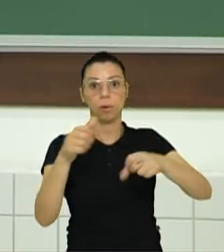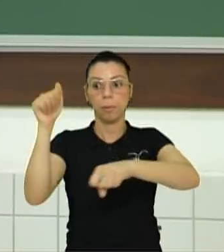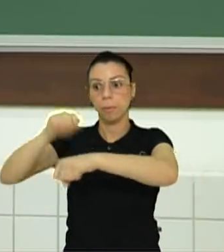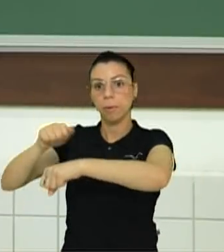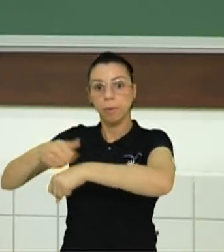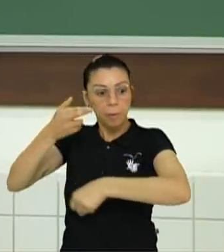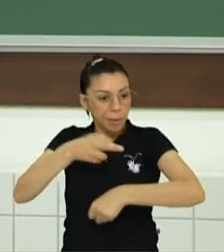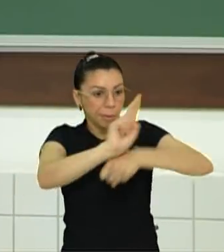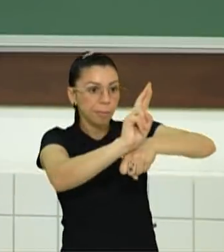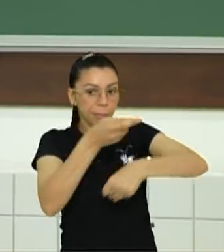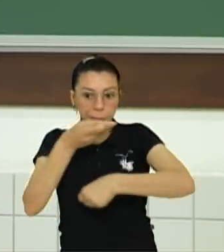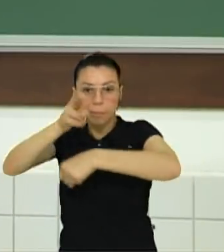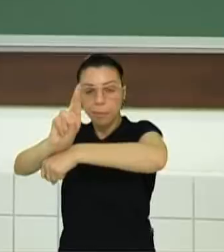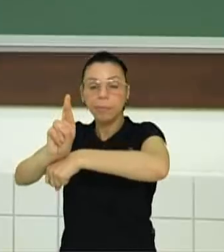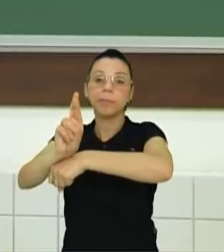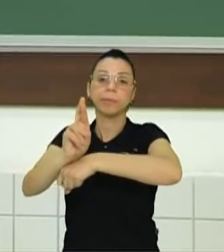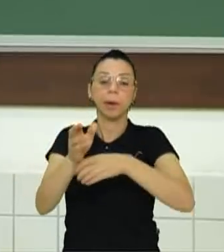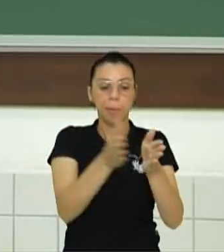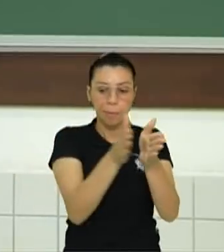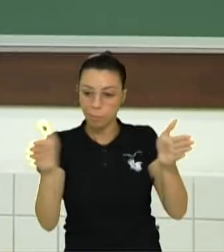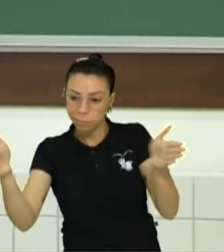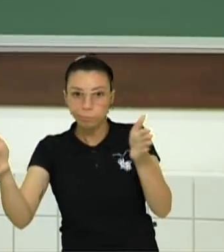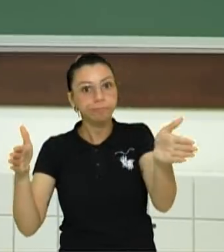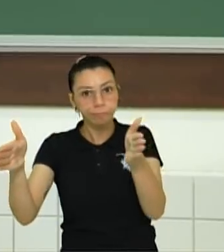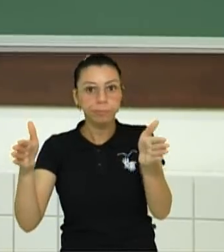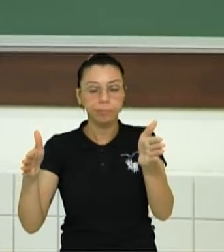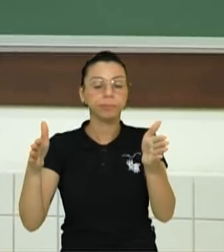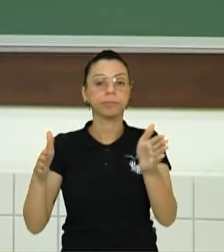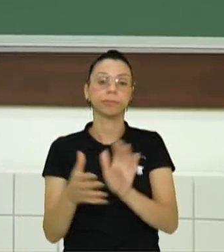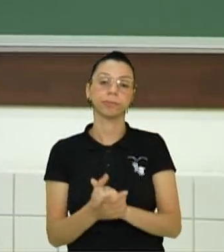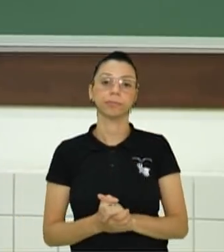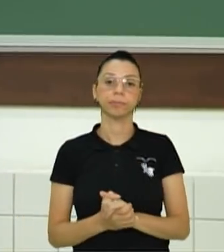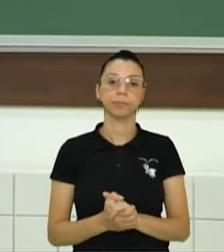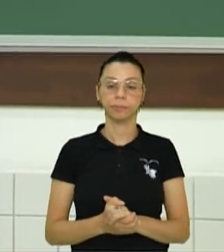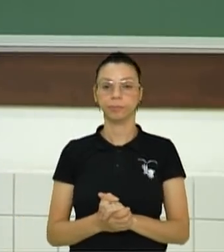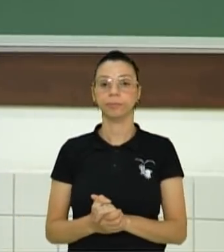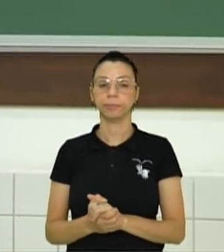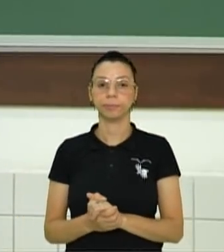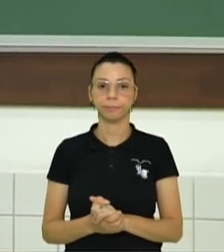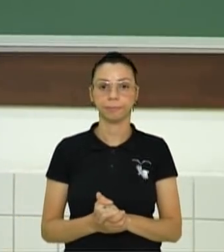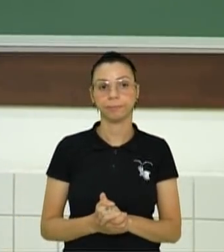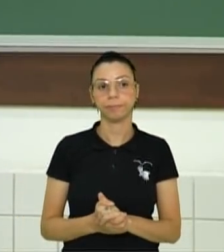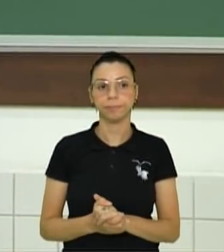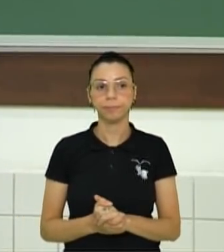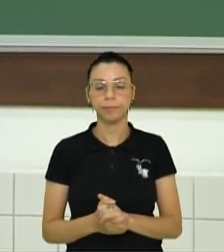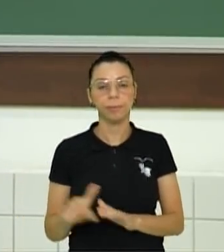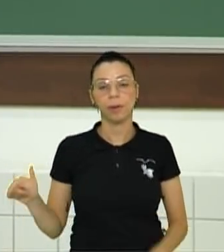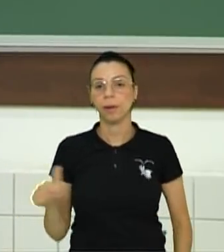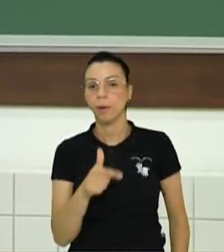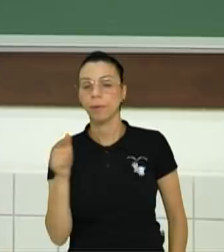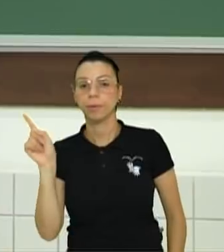representantes deles, por um período de mandato, que tinham, né, outra cancelava